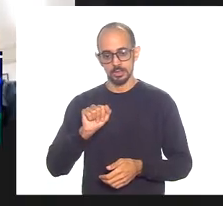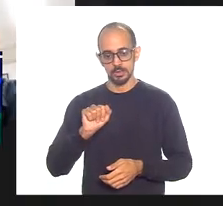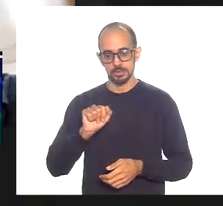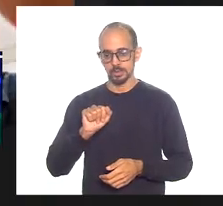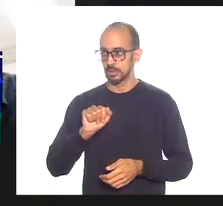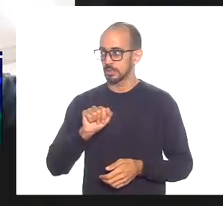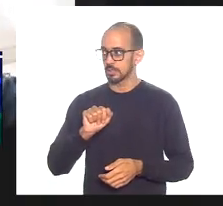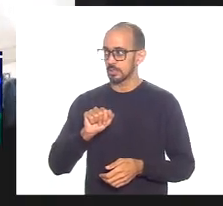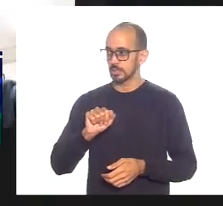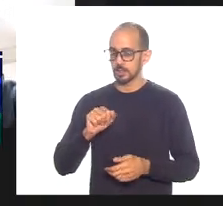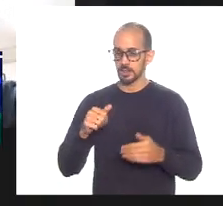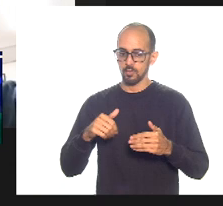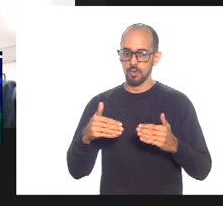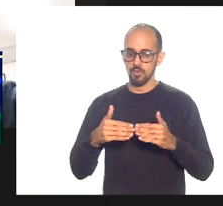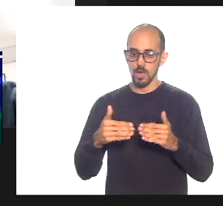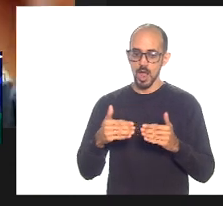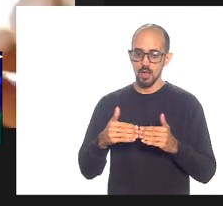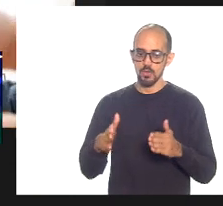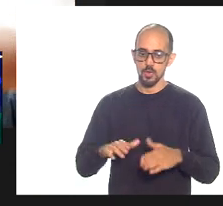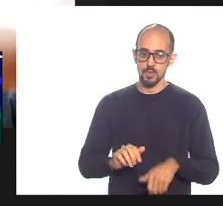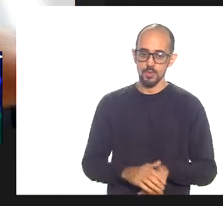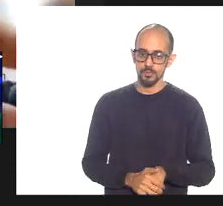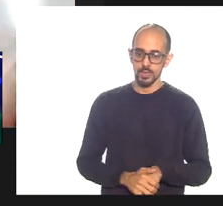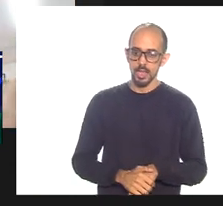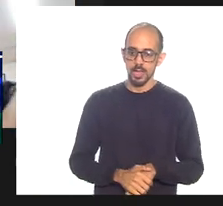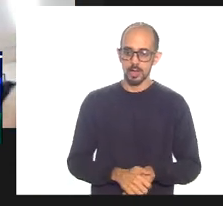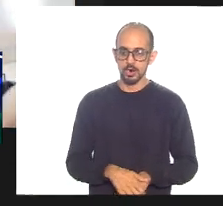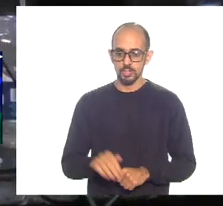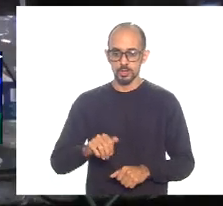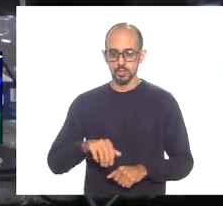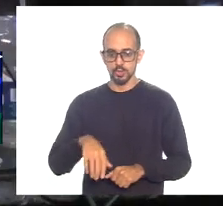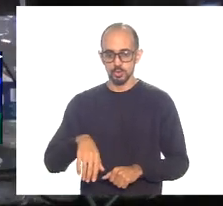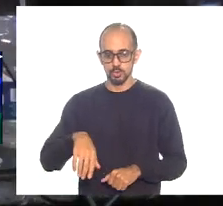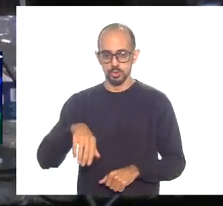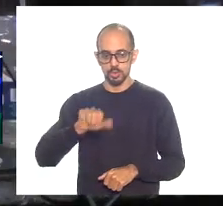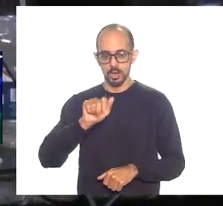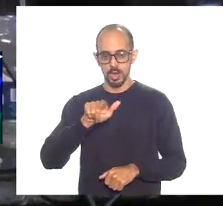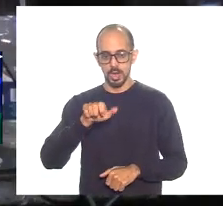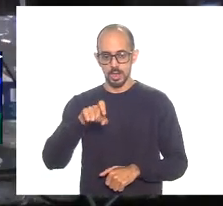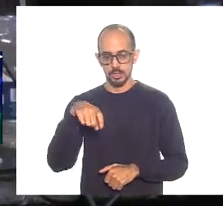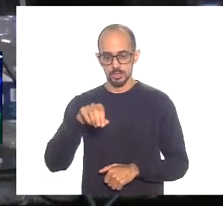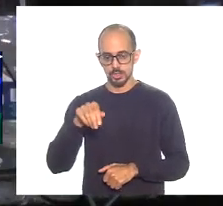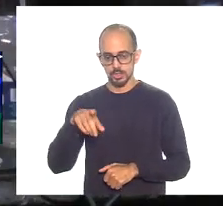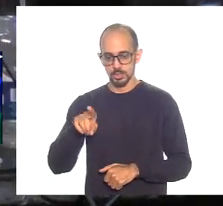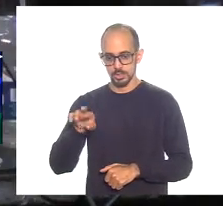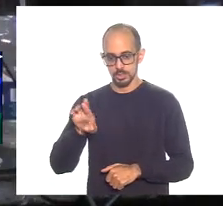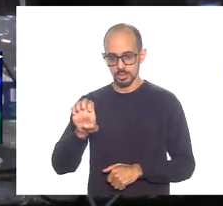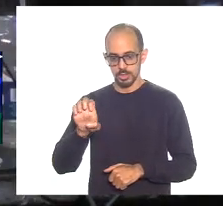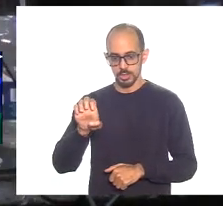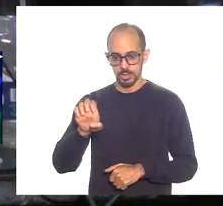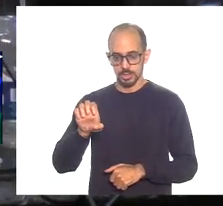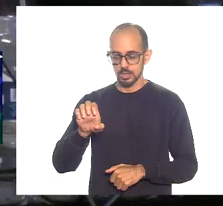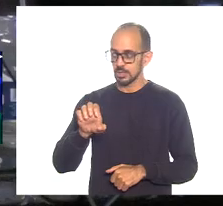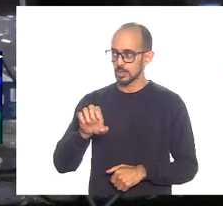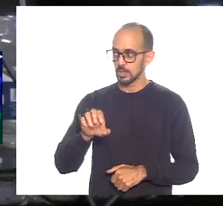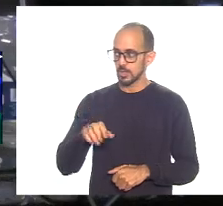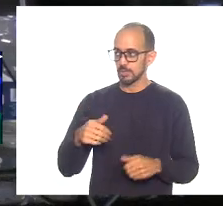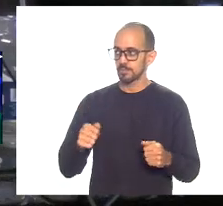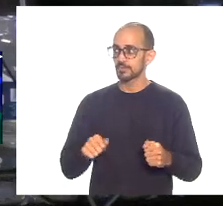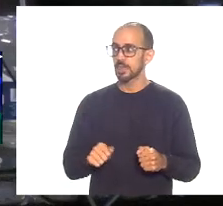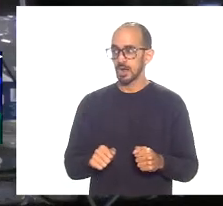é favorável presidente o deputado Alexandre Freitas bom